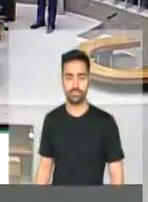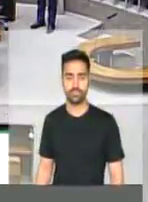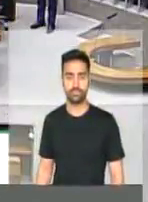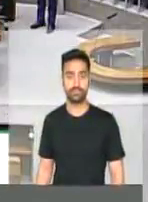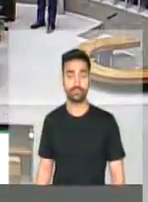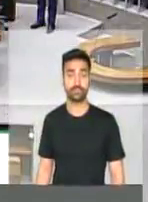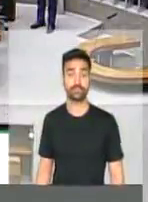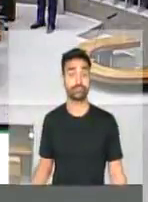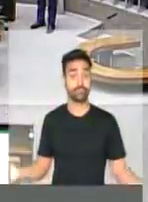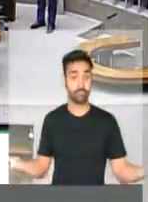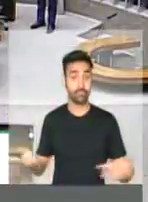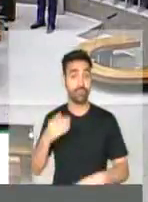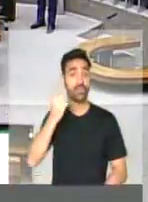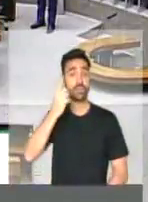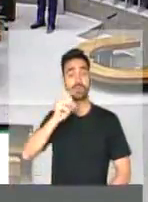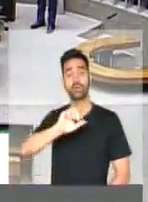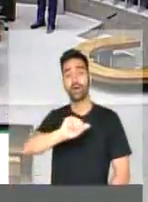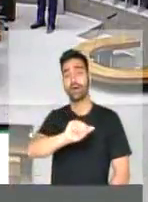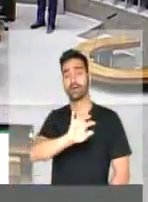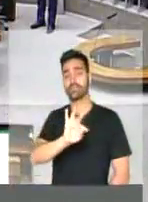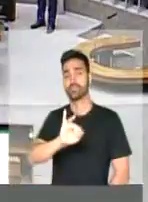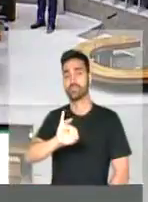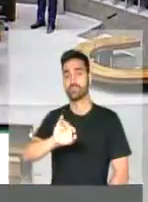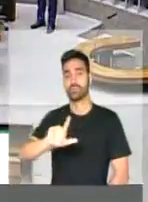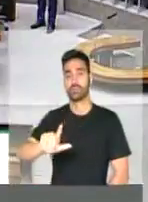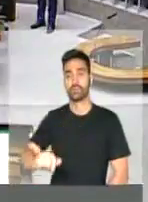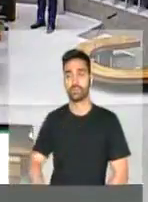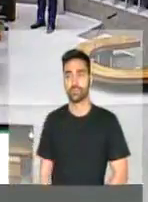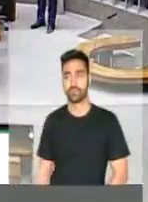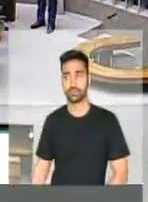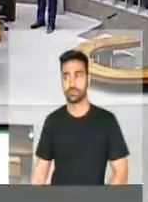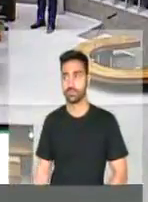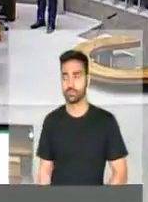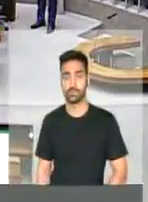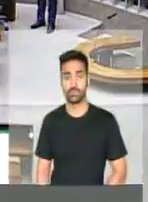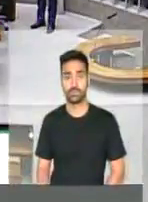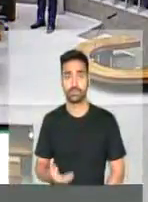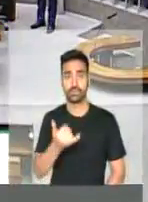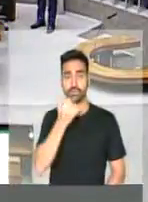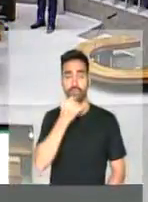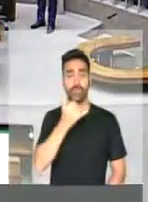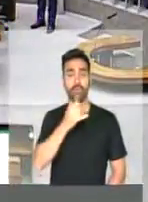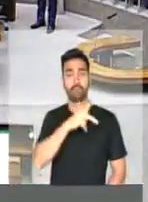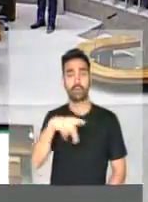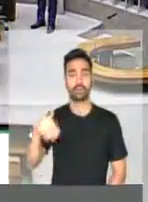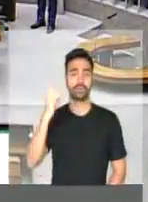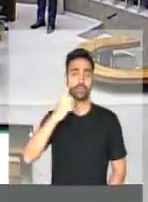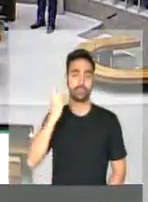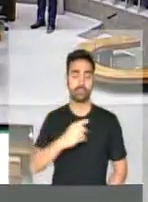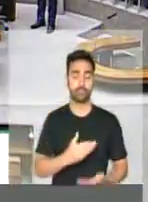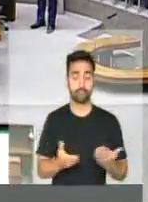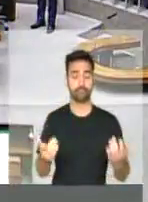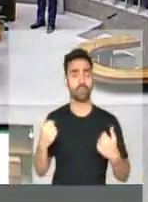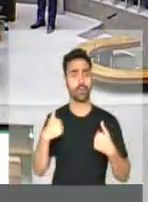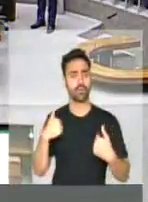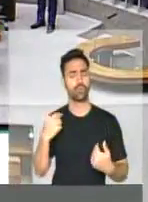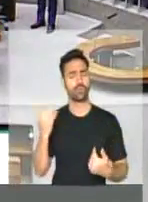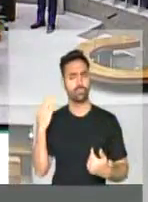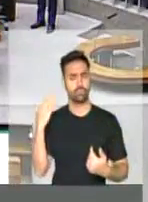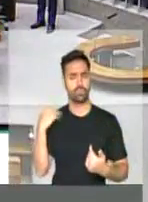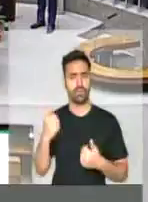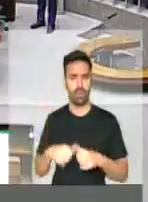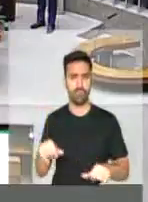Tendo a palavra por um minuto, deputado Átila Lira. Senhor presidente, senhores parlamentares, eu presidi